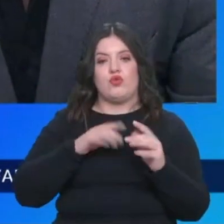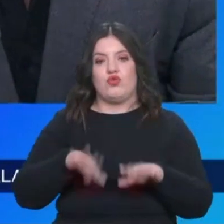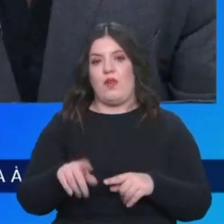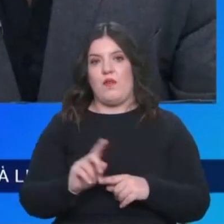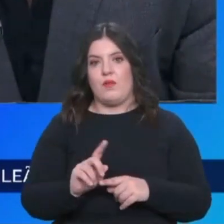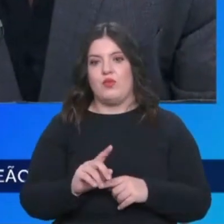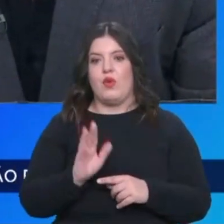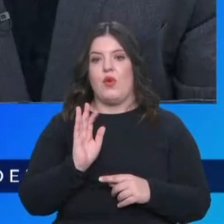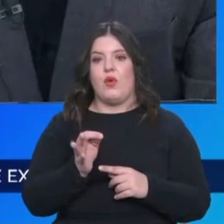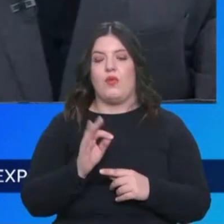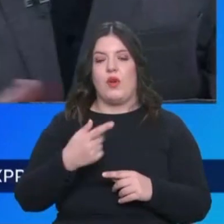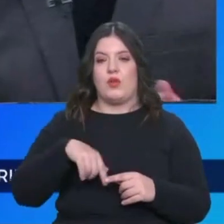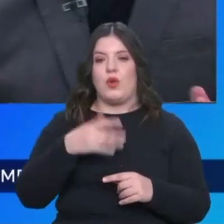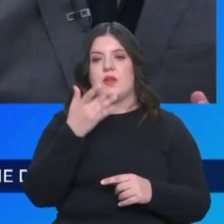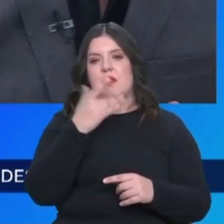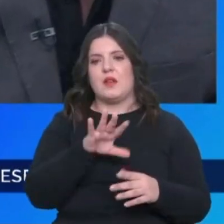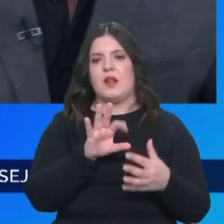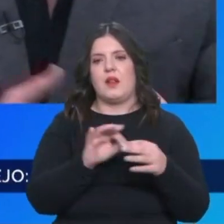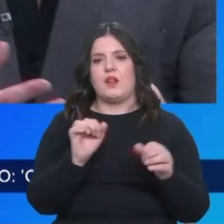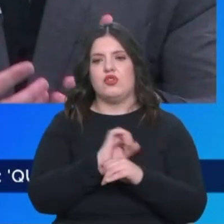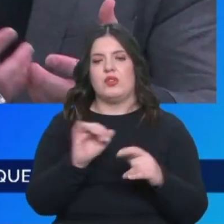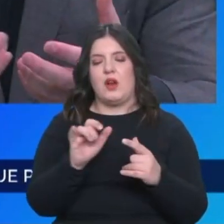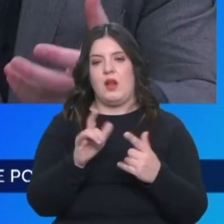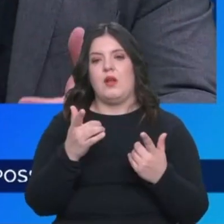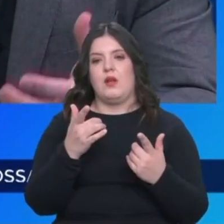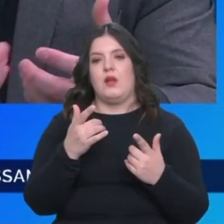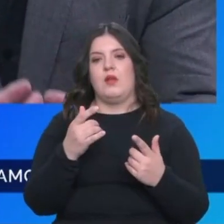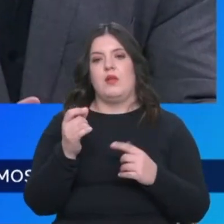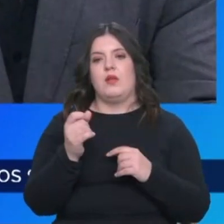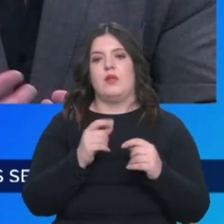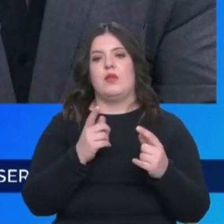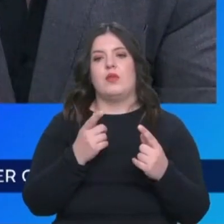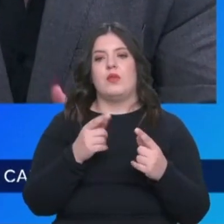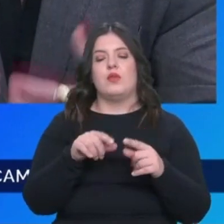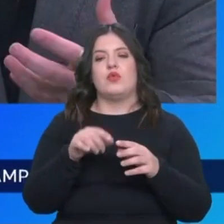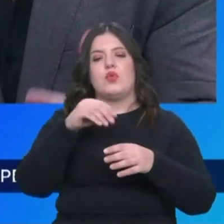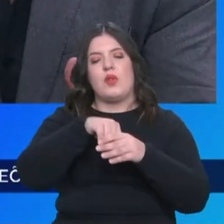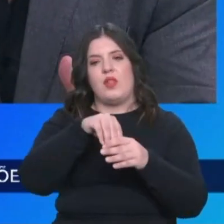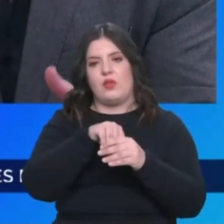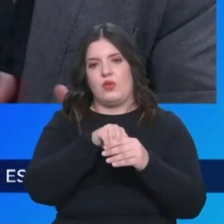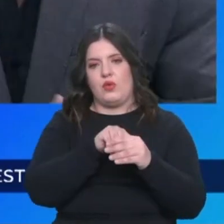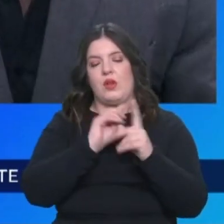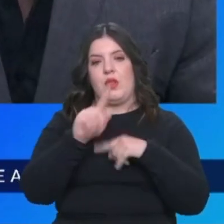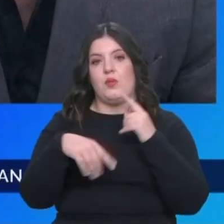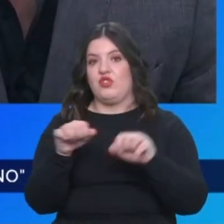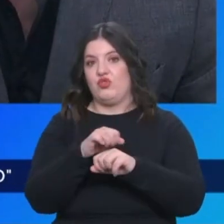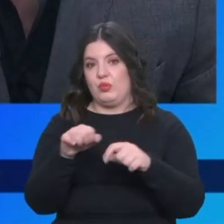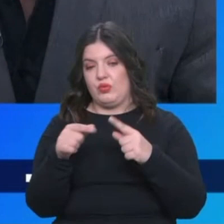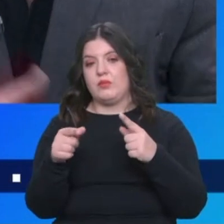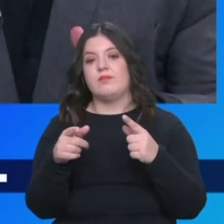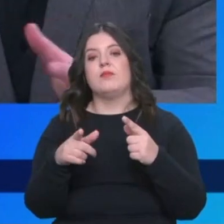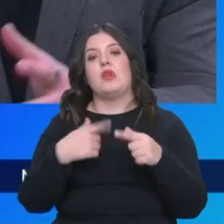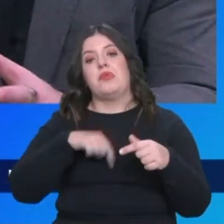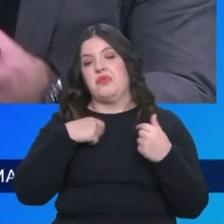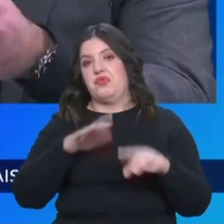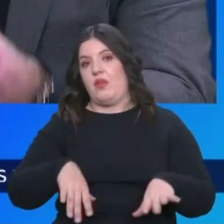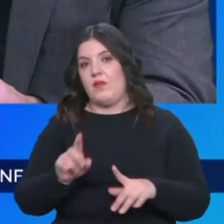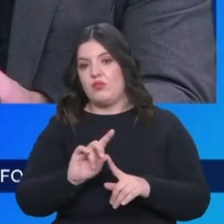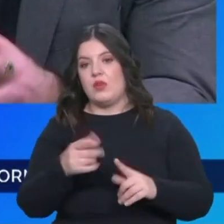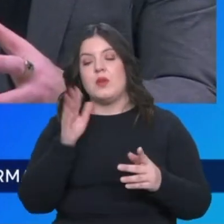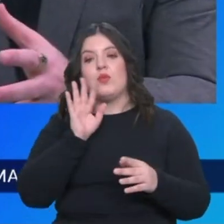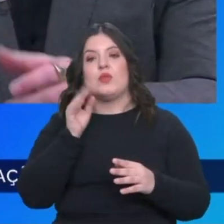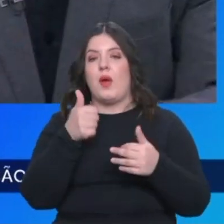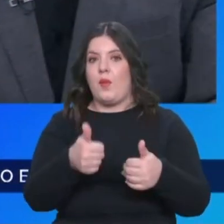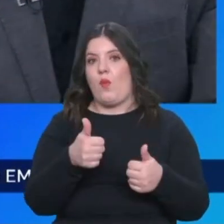O ferro que temos no nosso sangue vem da explosão também de estrelas, daquilo que é sintetizado no coração das estrelas e também depois nas explosões, e, portanto, nós não estaríamos aqui. Essa poluição é